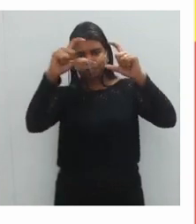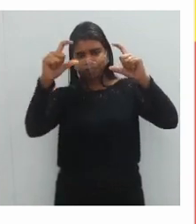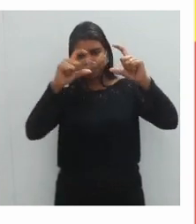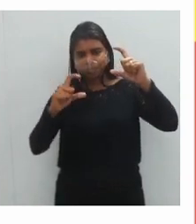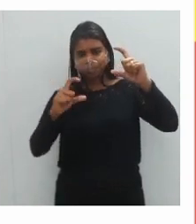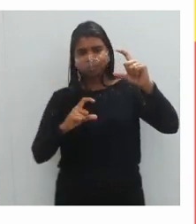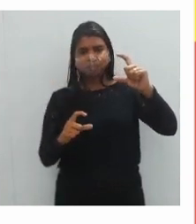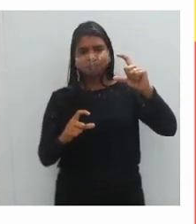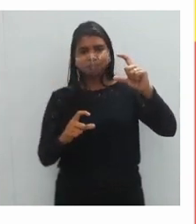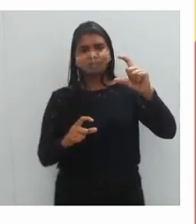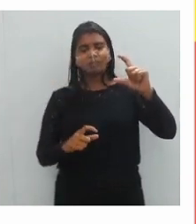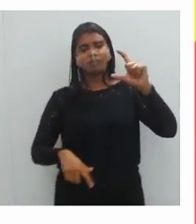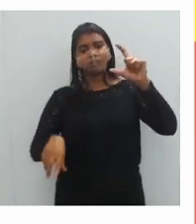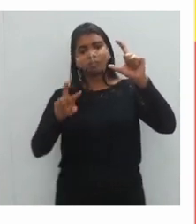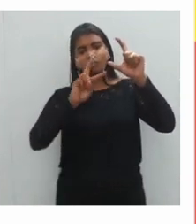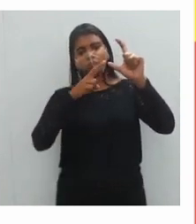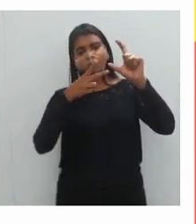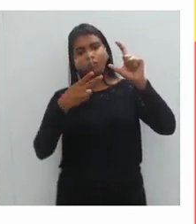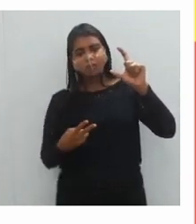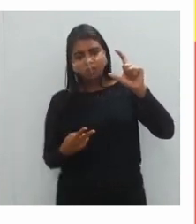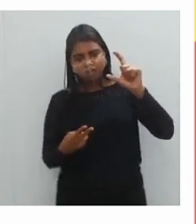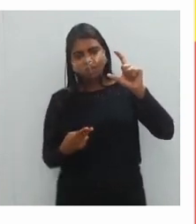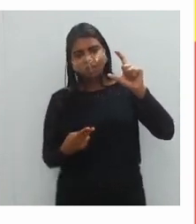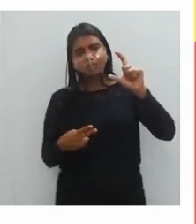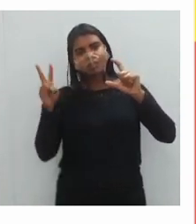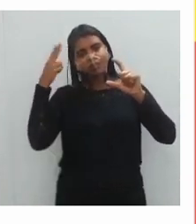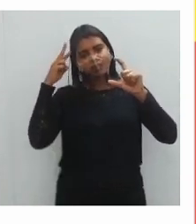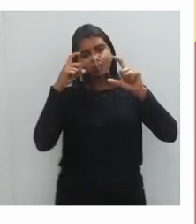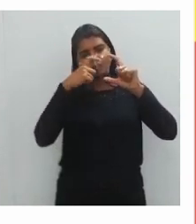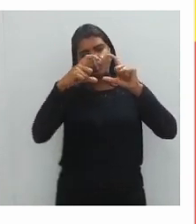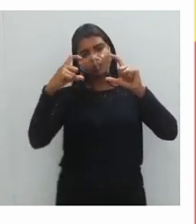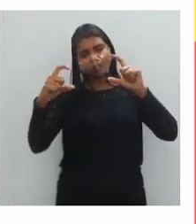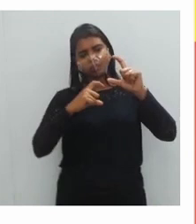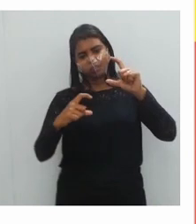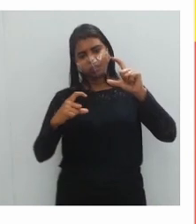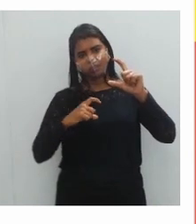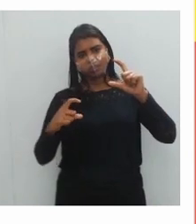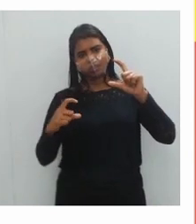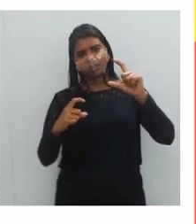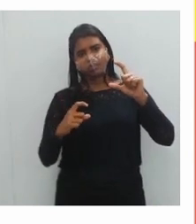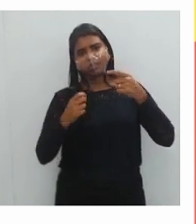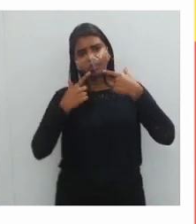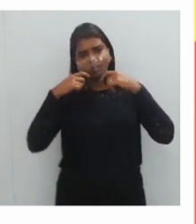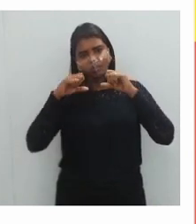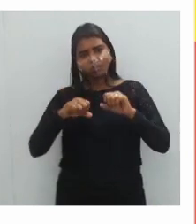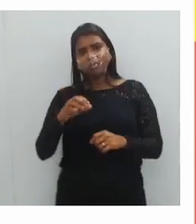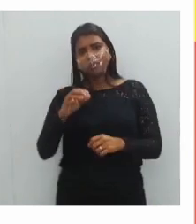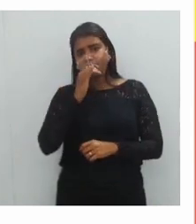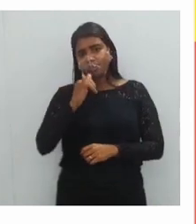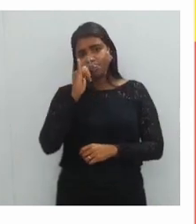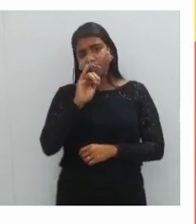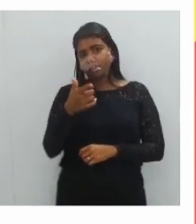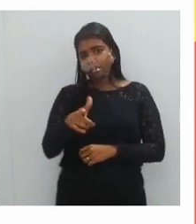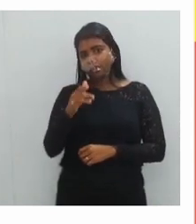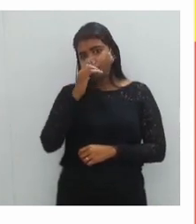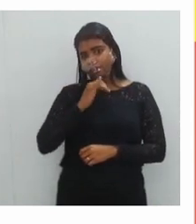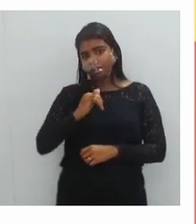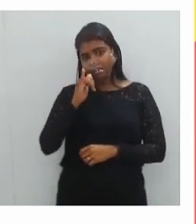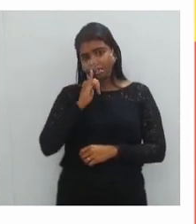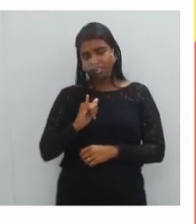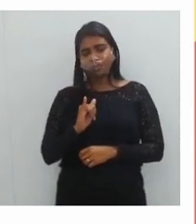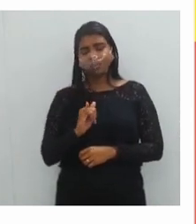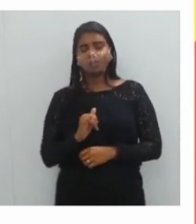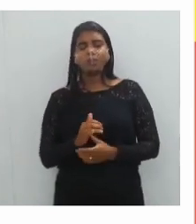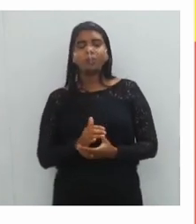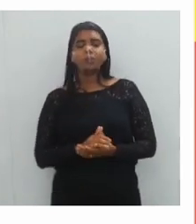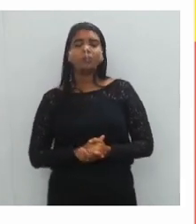uma característica que está presente nas histórias em quadrinhos, né? A linguagem verbal e não verbal, como eu falei aqui,